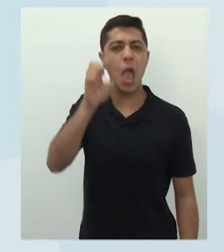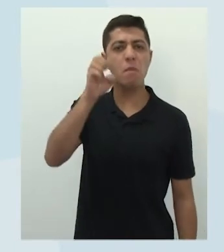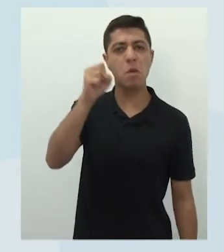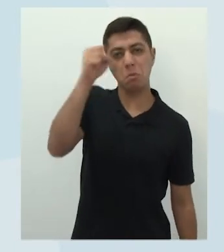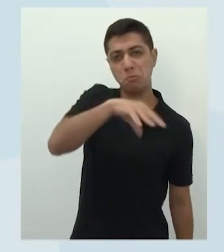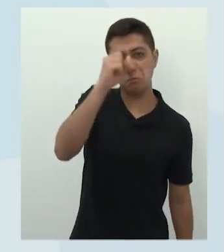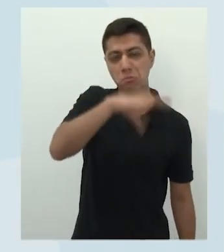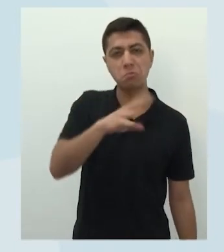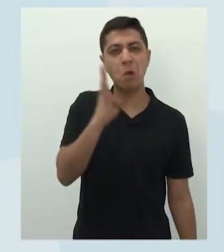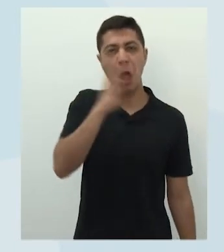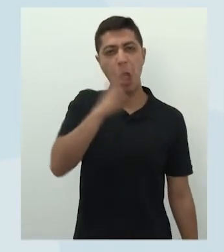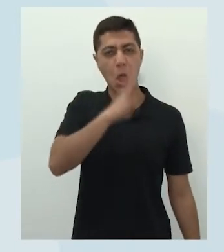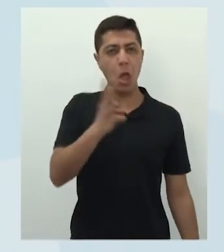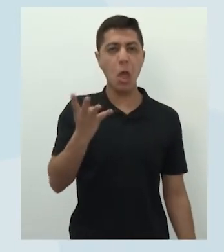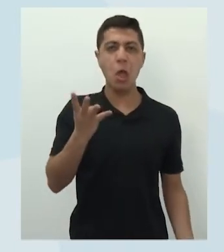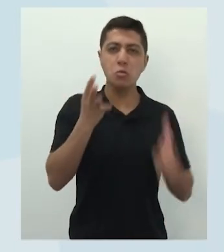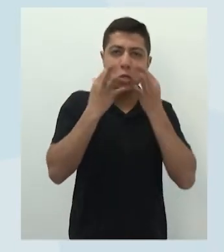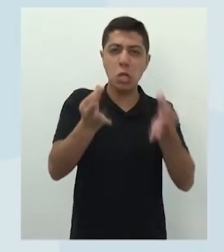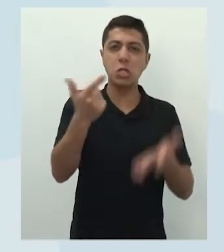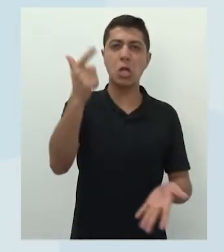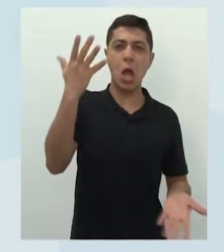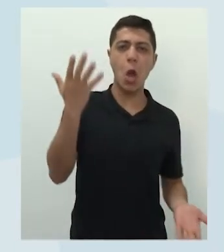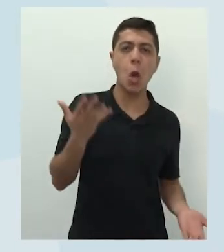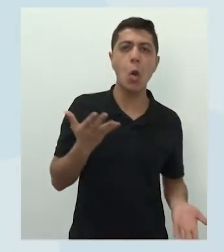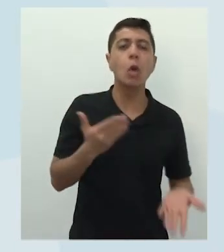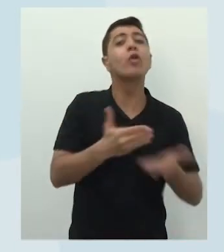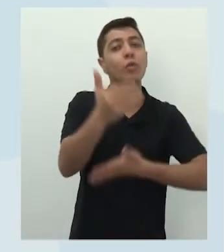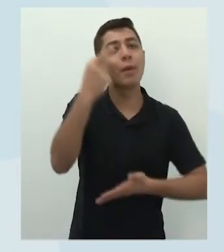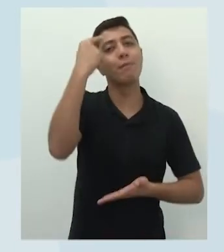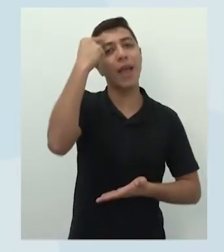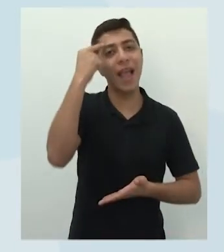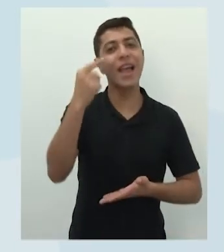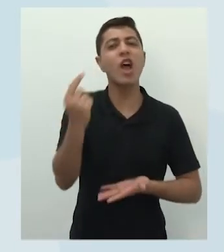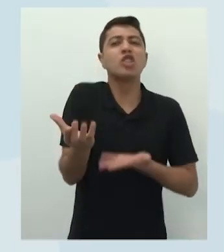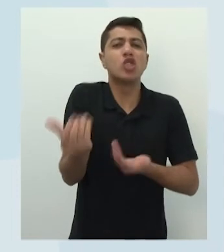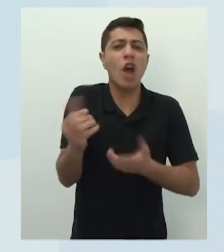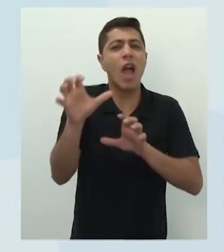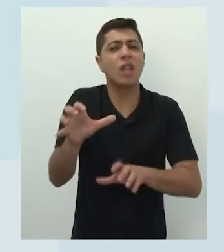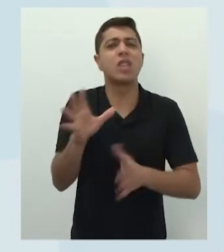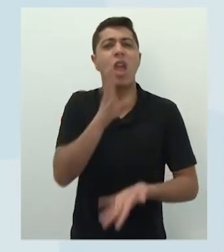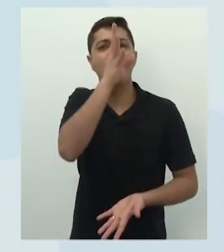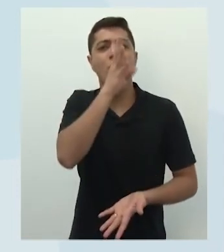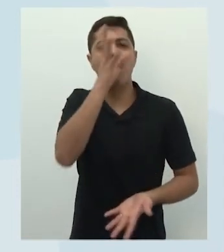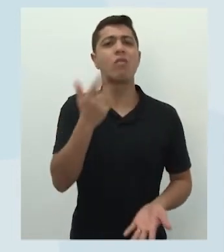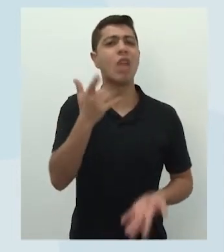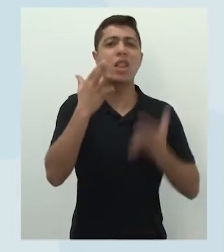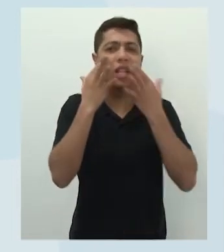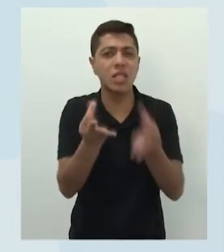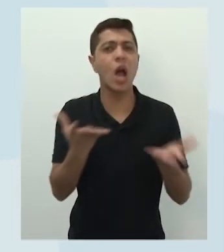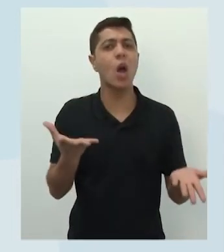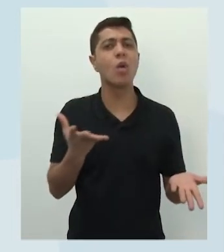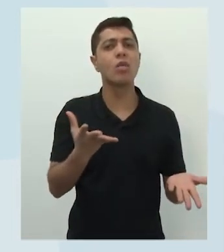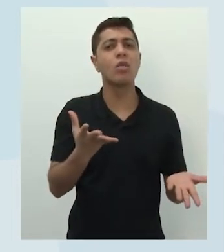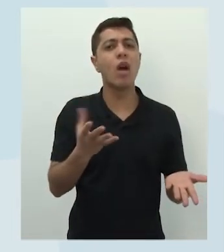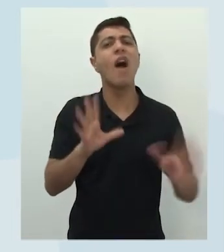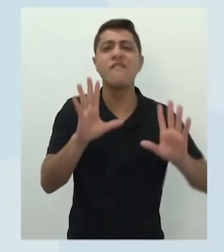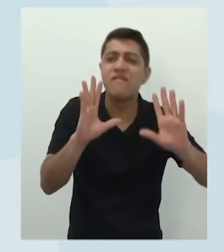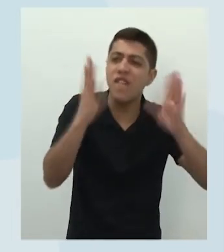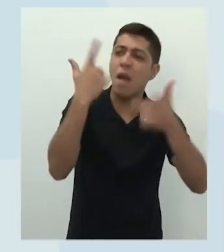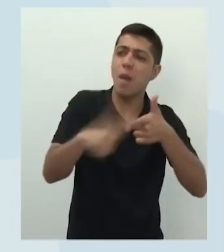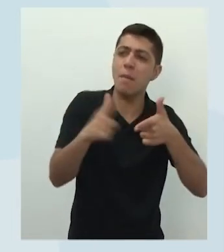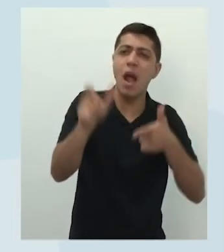os Zeus e para os deuses lá do Olimpo, naquelas festas que rolavam no Olimpo. Dizem que um